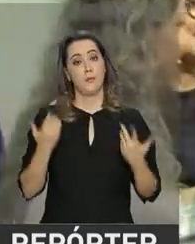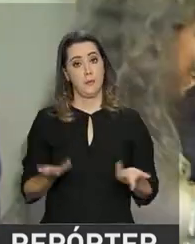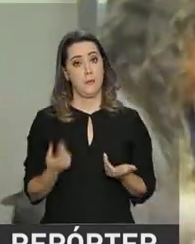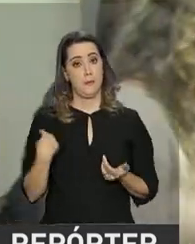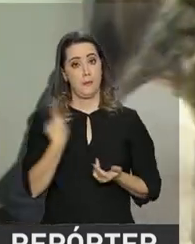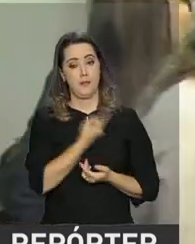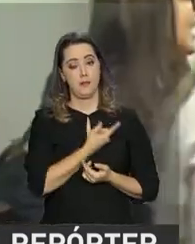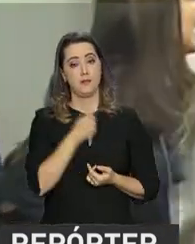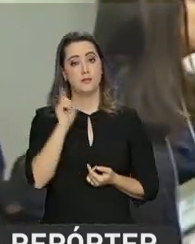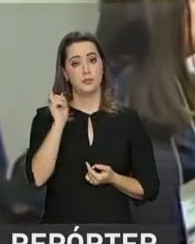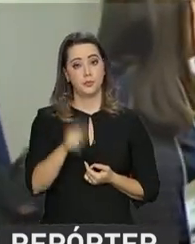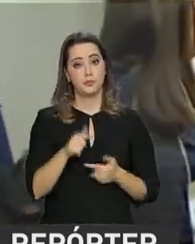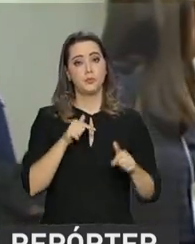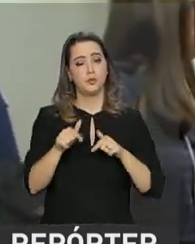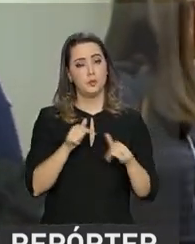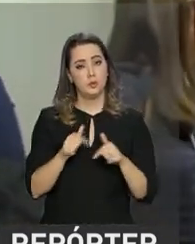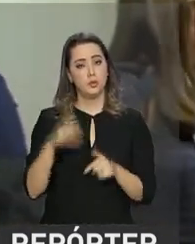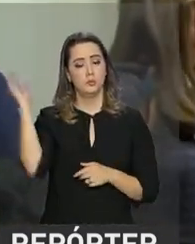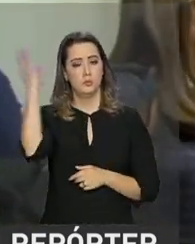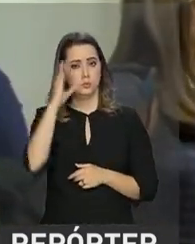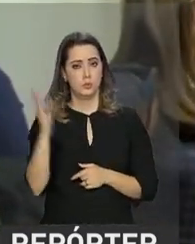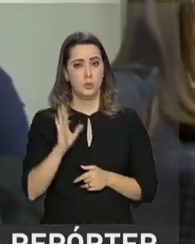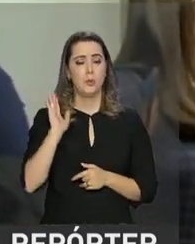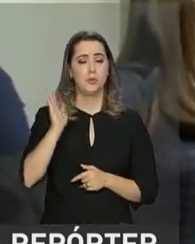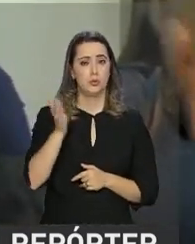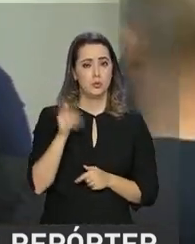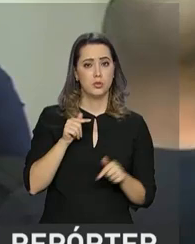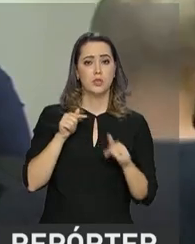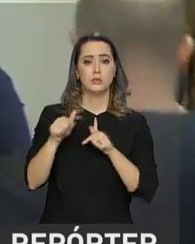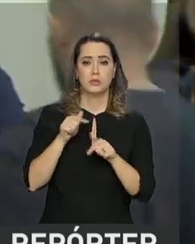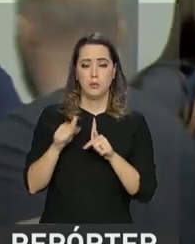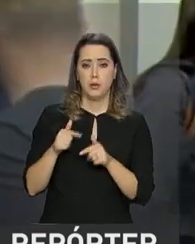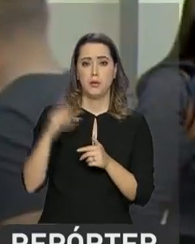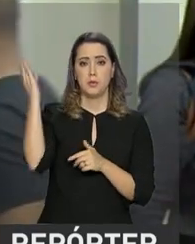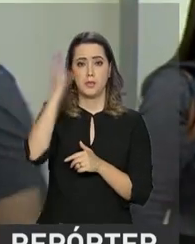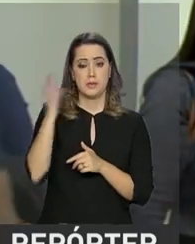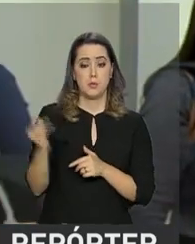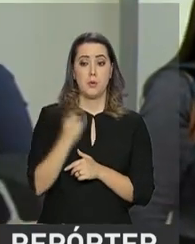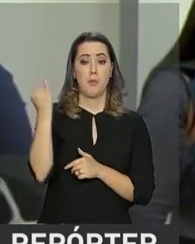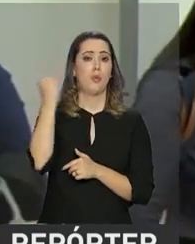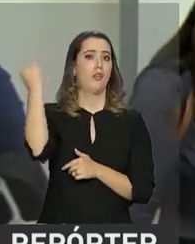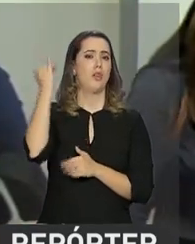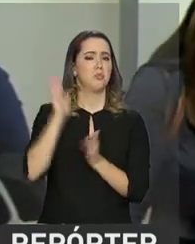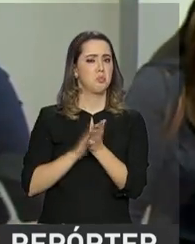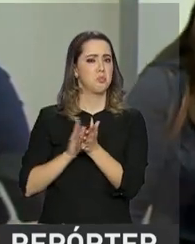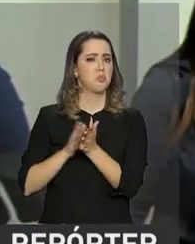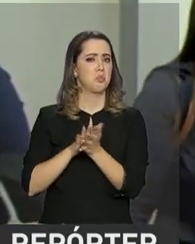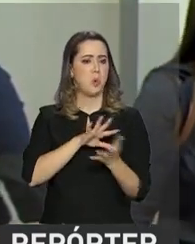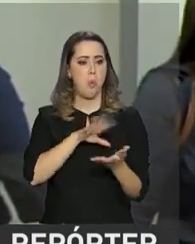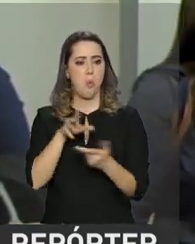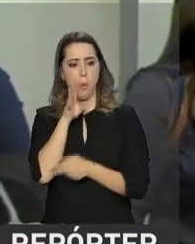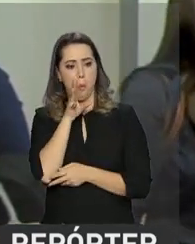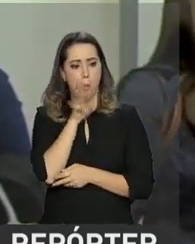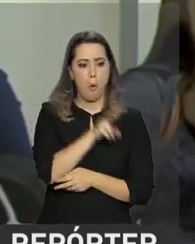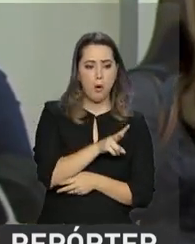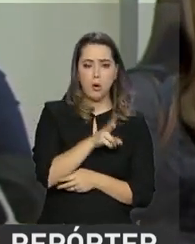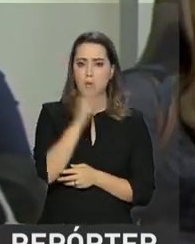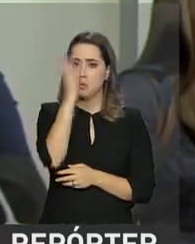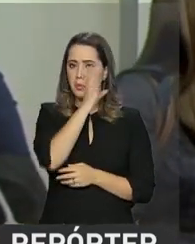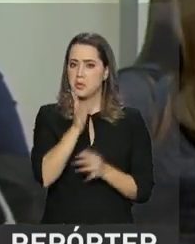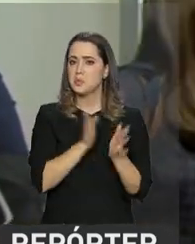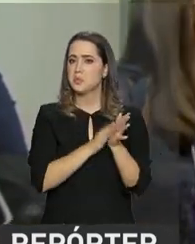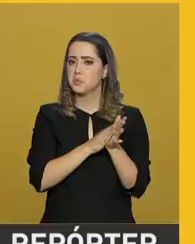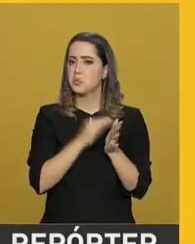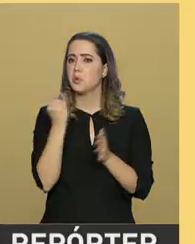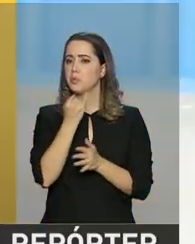para nós, o trabalho que o Brasil já faz é um trabalho que tem que se parabenizar no mundo inteiro. Nós somos referência